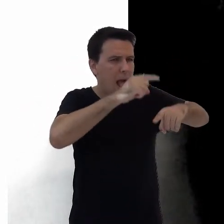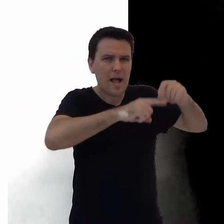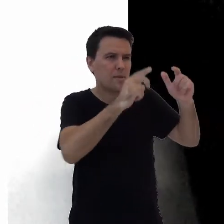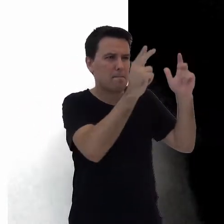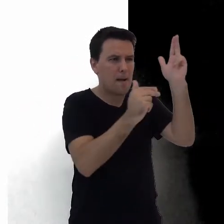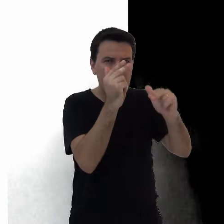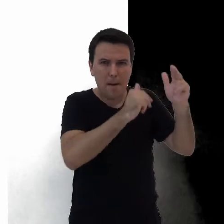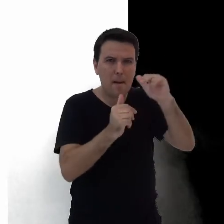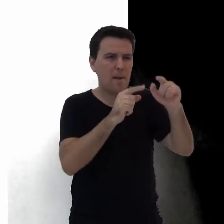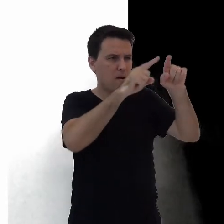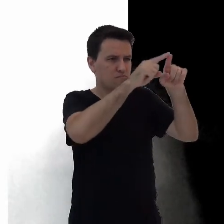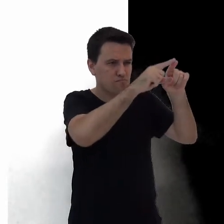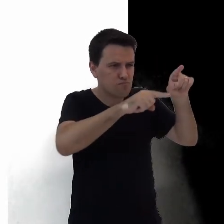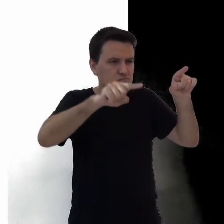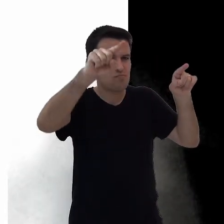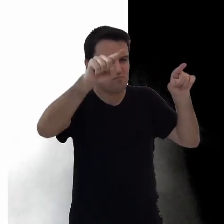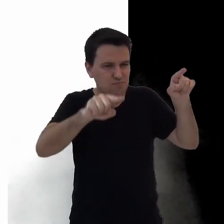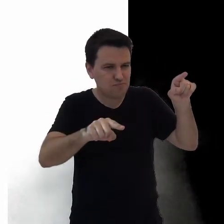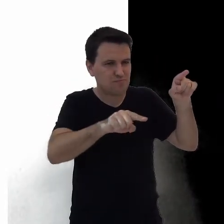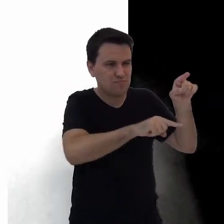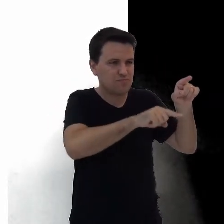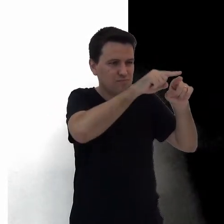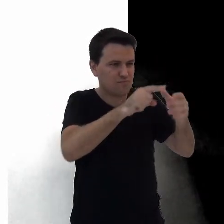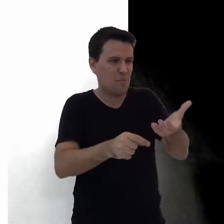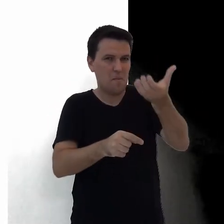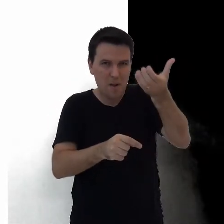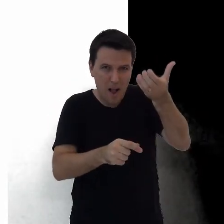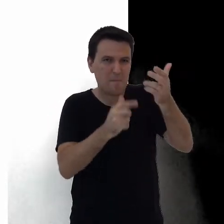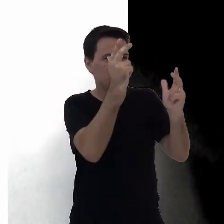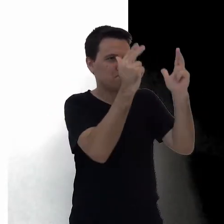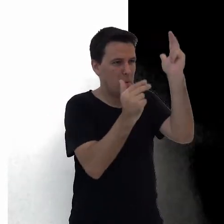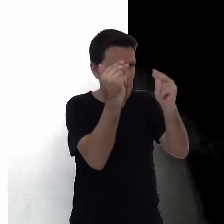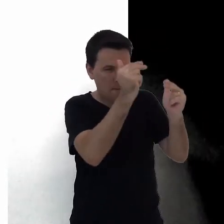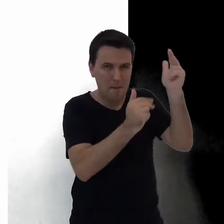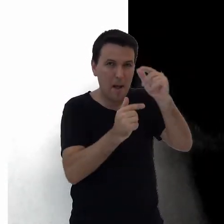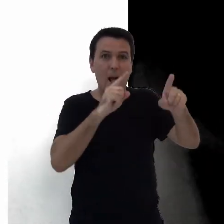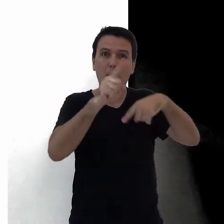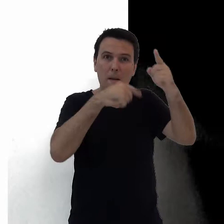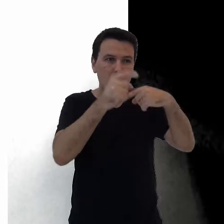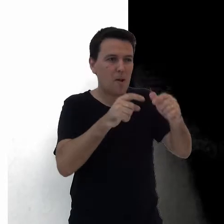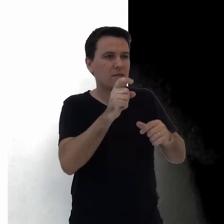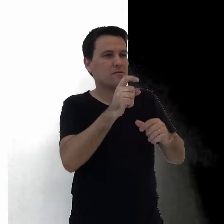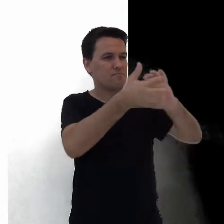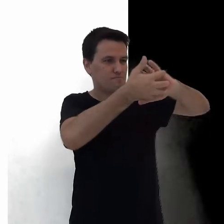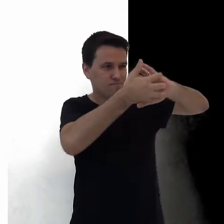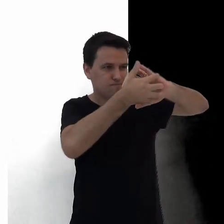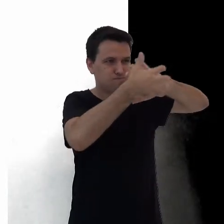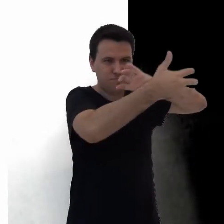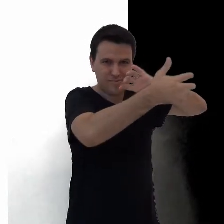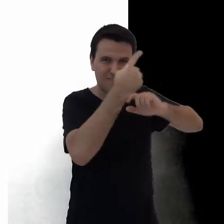Então nós fizemos o desenho da rampa, desenhando um esboço no plano frontal e fazendo a